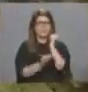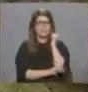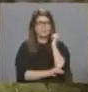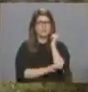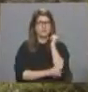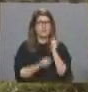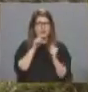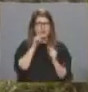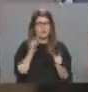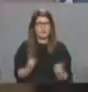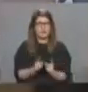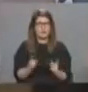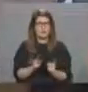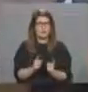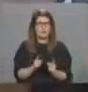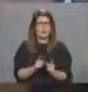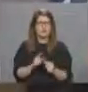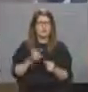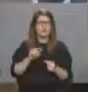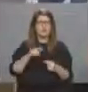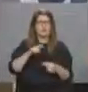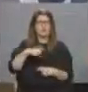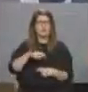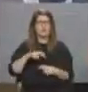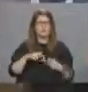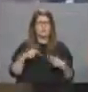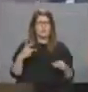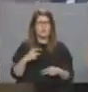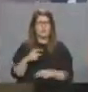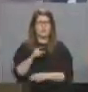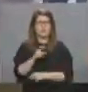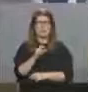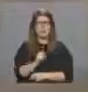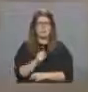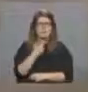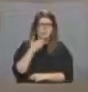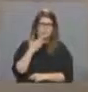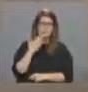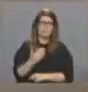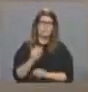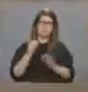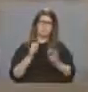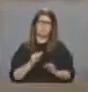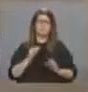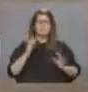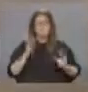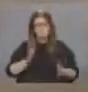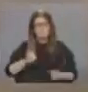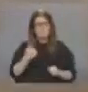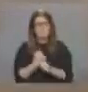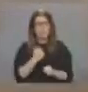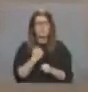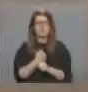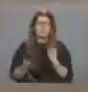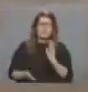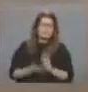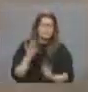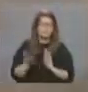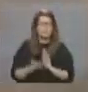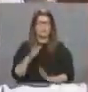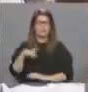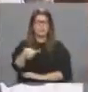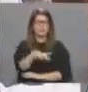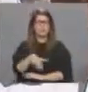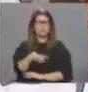da Ribeirinha e pelo autarca da Ribeira Grande, exigiram a realização de uma intervenção urgente no